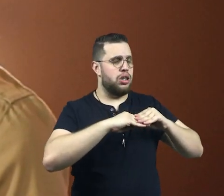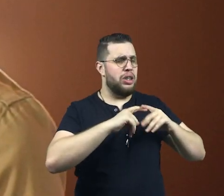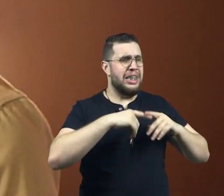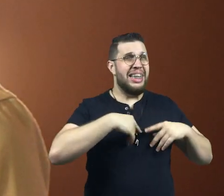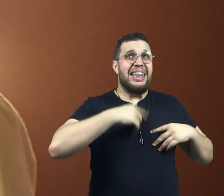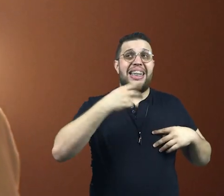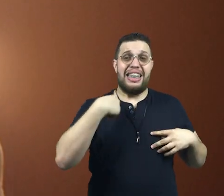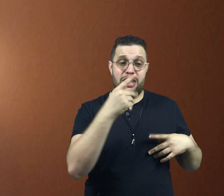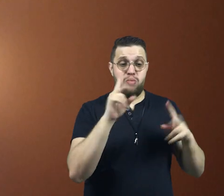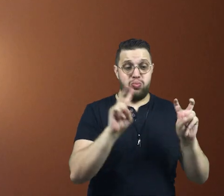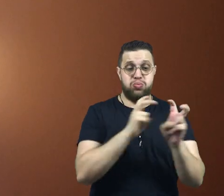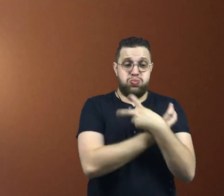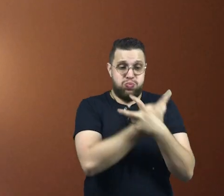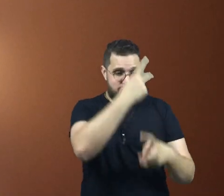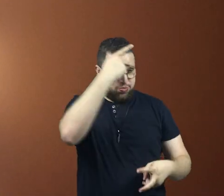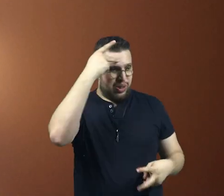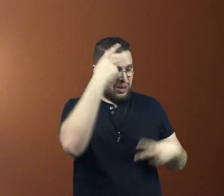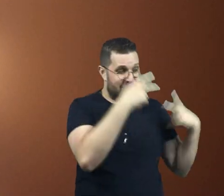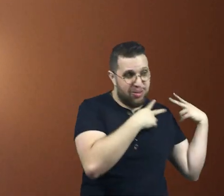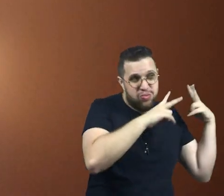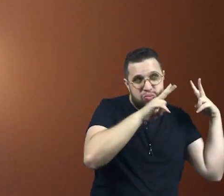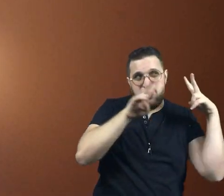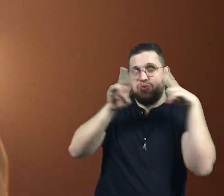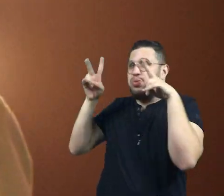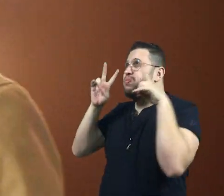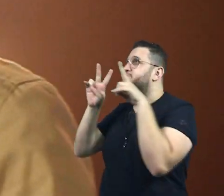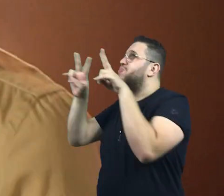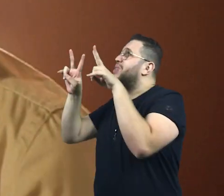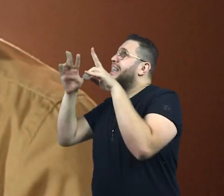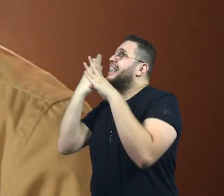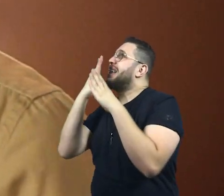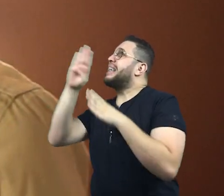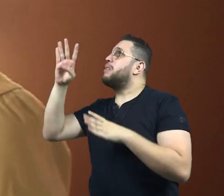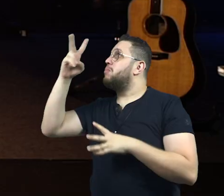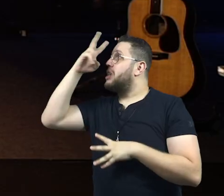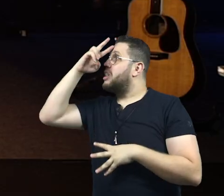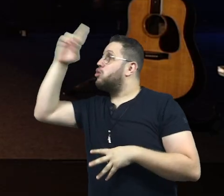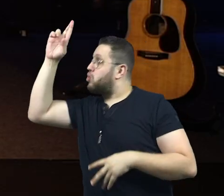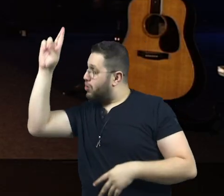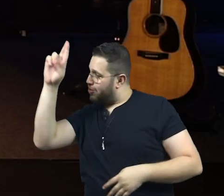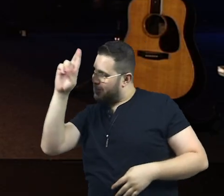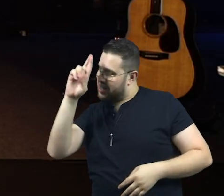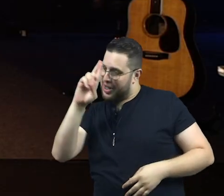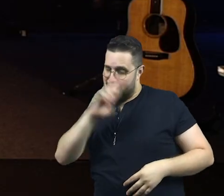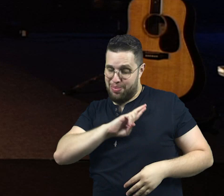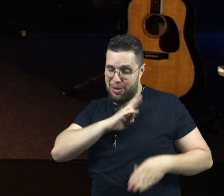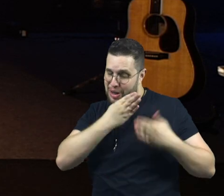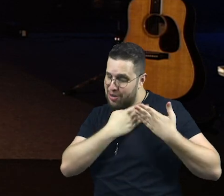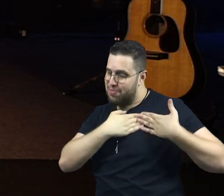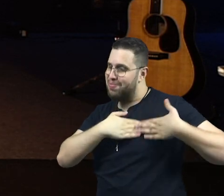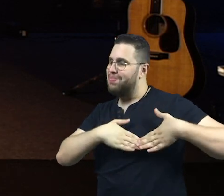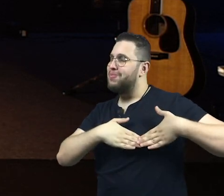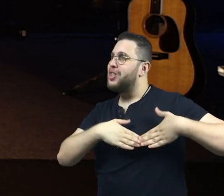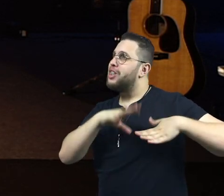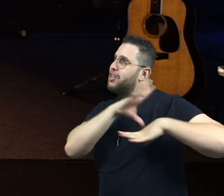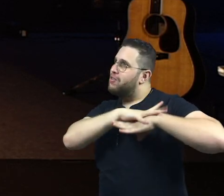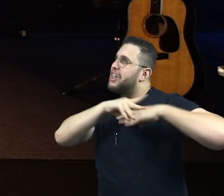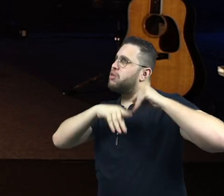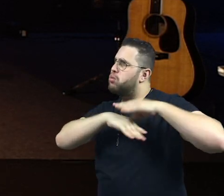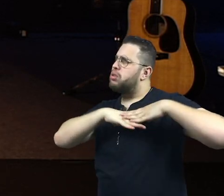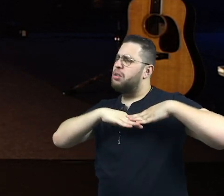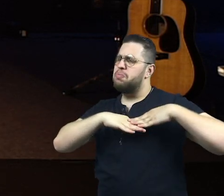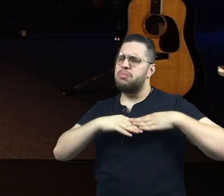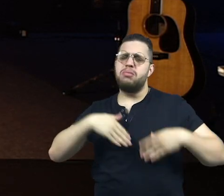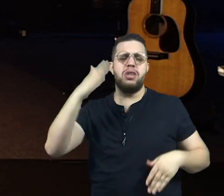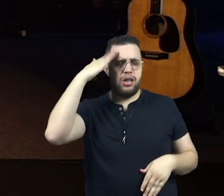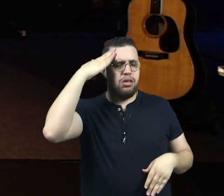suas súplicas e os curará. A gente vê na palavra, não somente nesse texto, mas em tantas